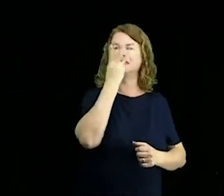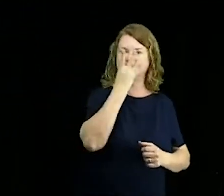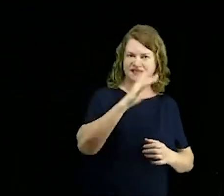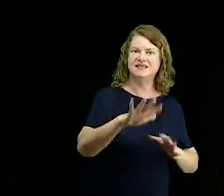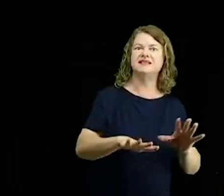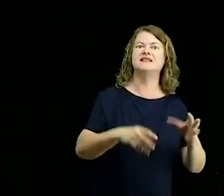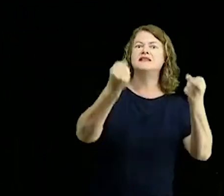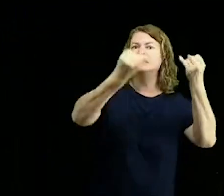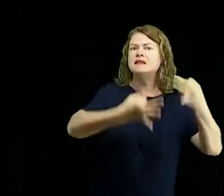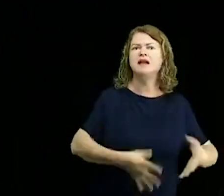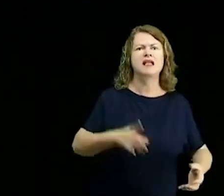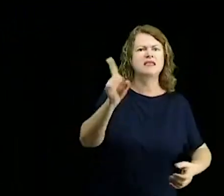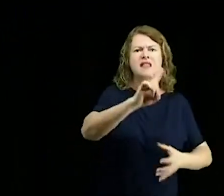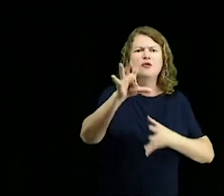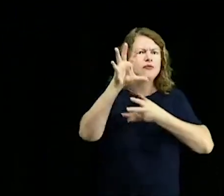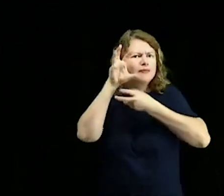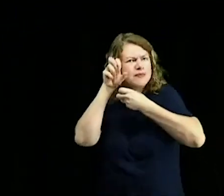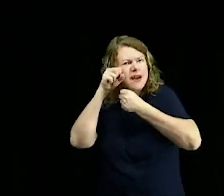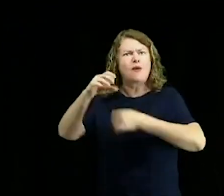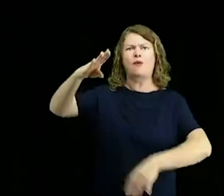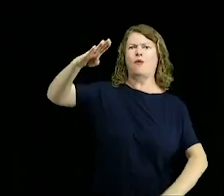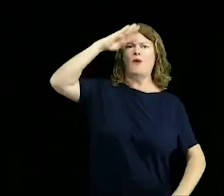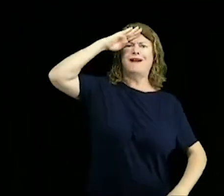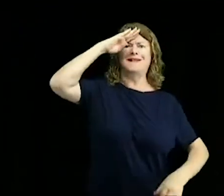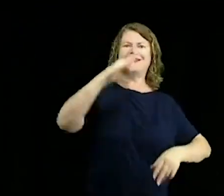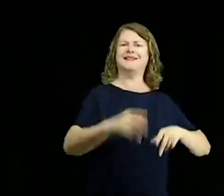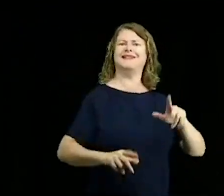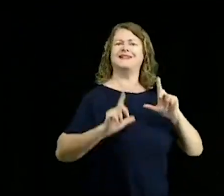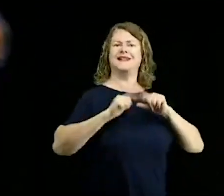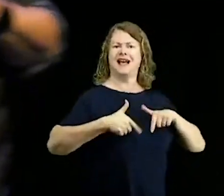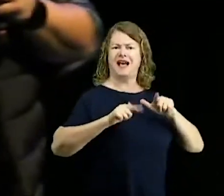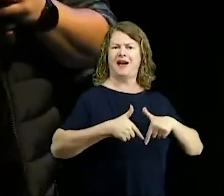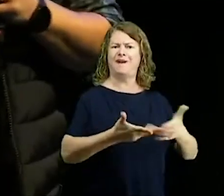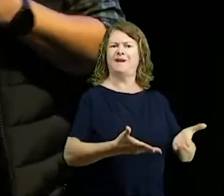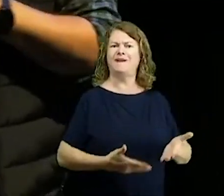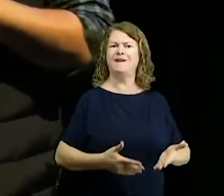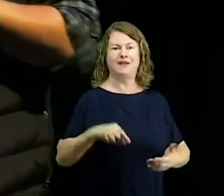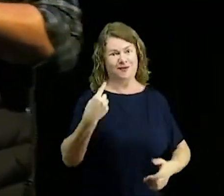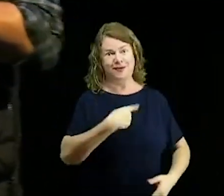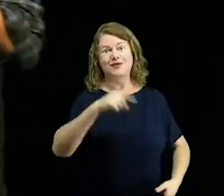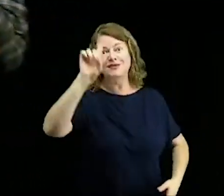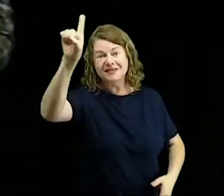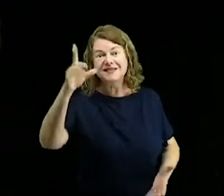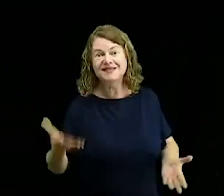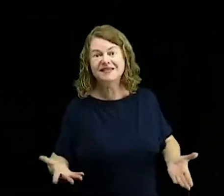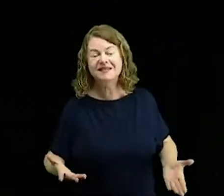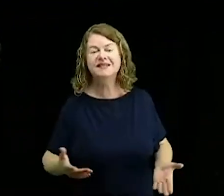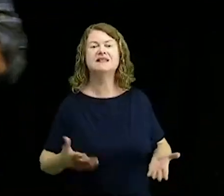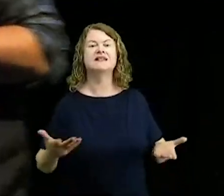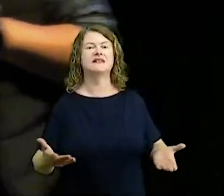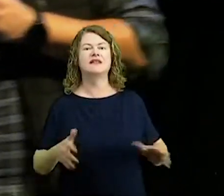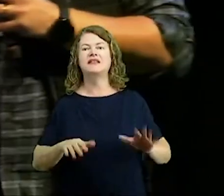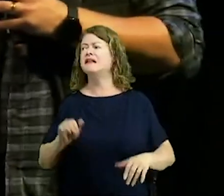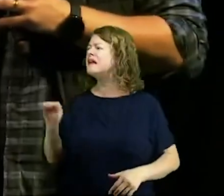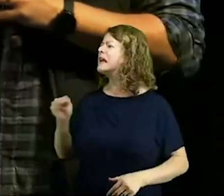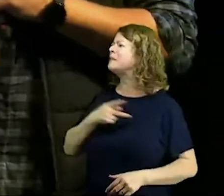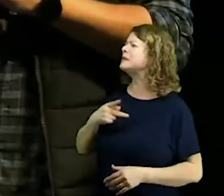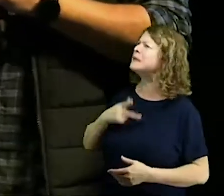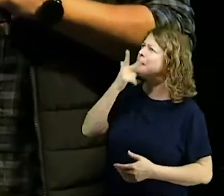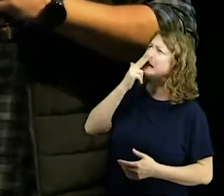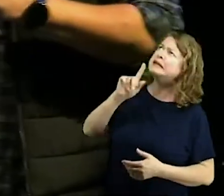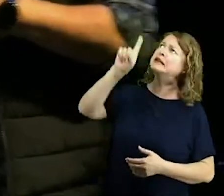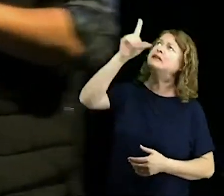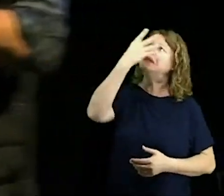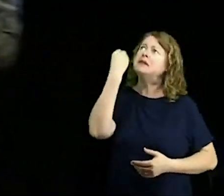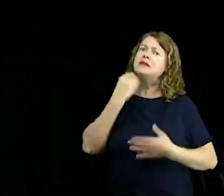ele não vai cochilar. Pastor, eu acho que Deus esqueceu de mim. Não deu, é isso que ele está falando. E ele